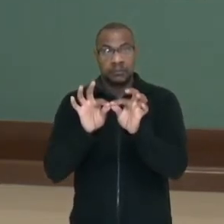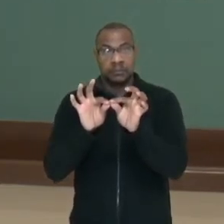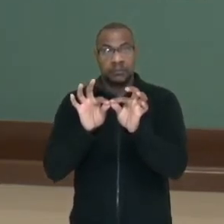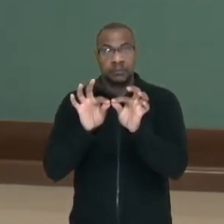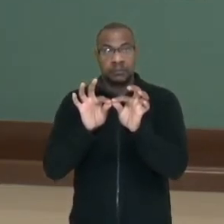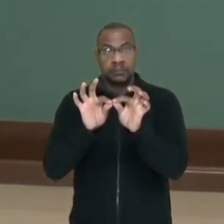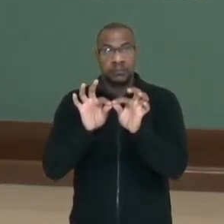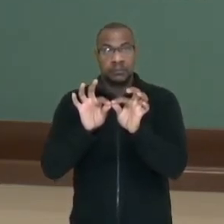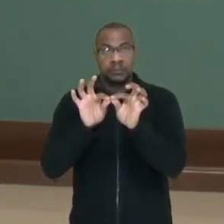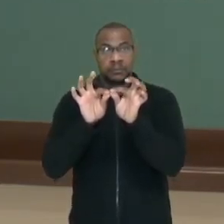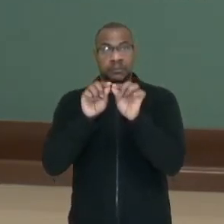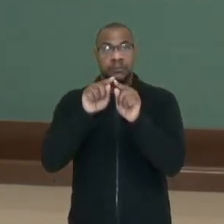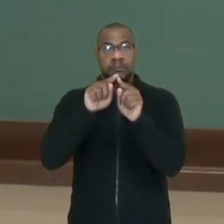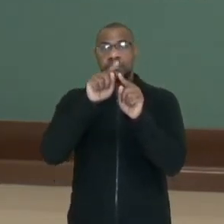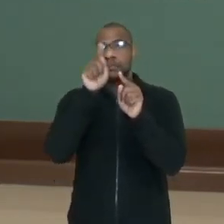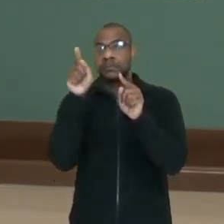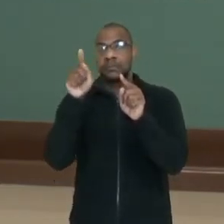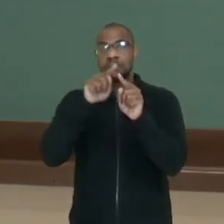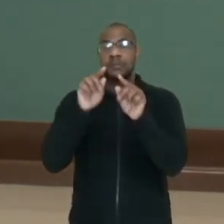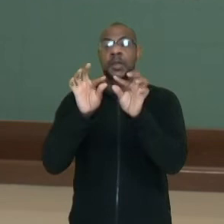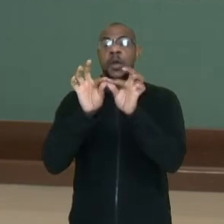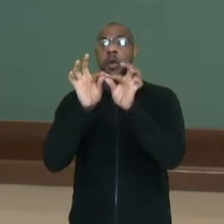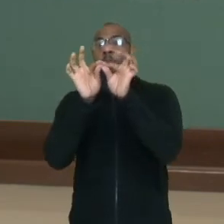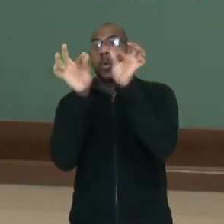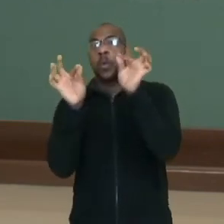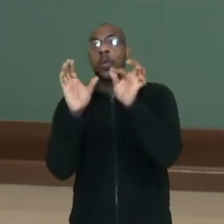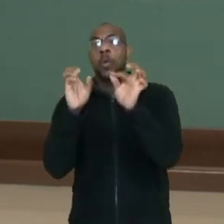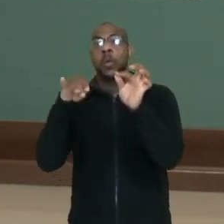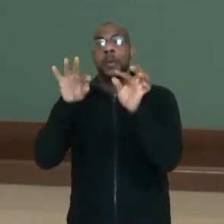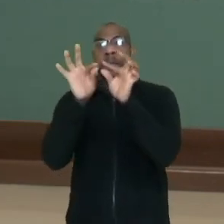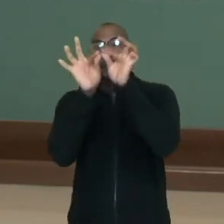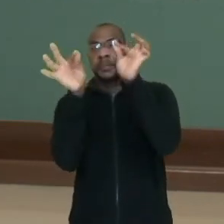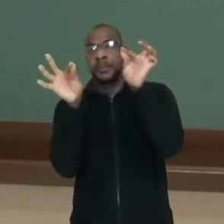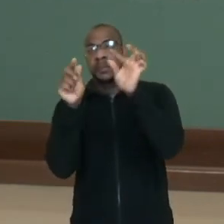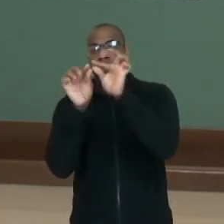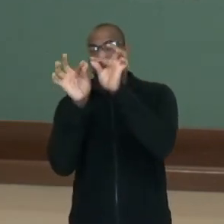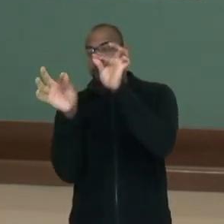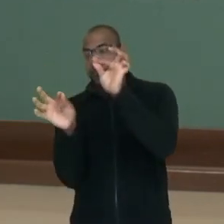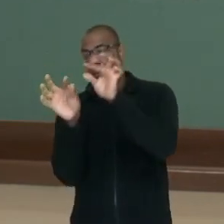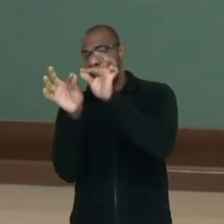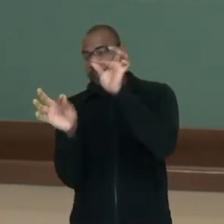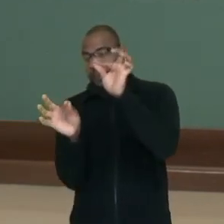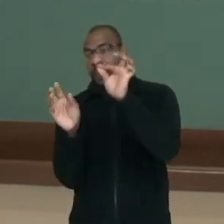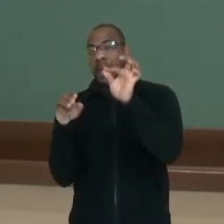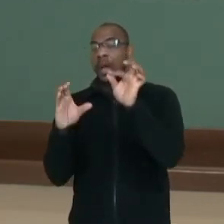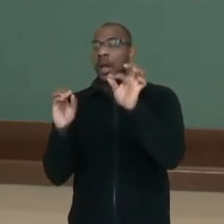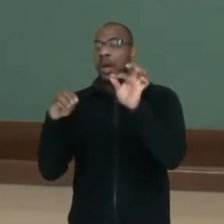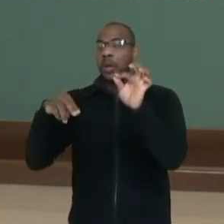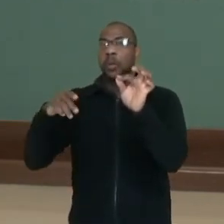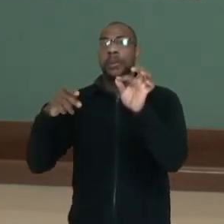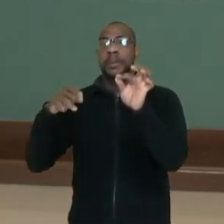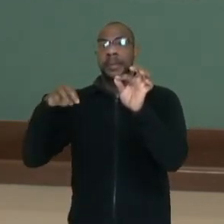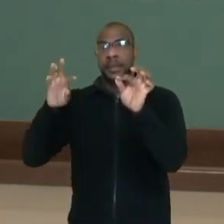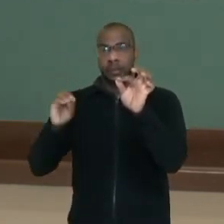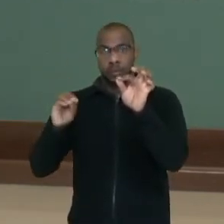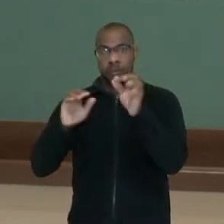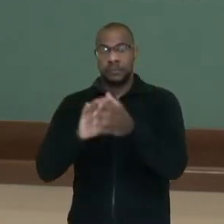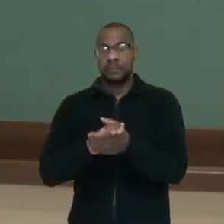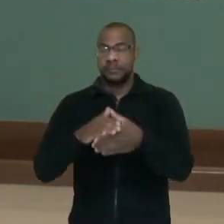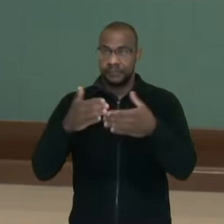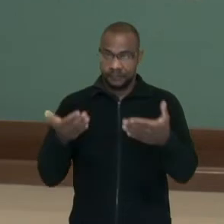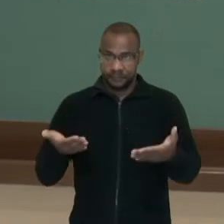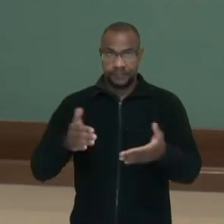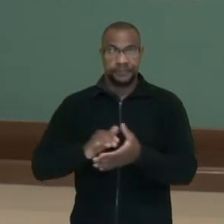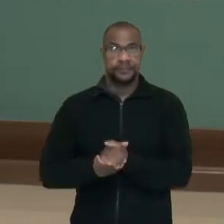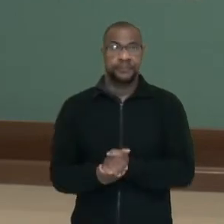aqui, ó, a distância entre um banco ao outro ali, certo? Arredondando, então ali é o comprimento do arco. O arco é o ângulo